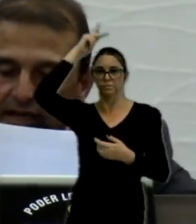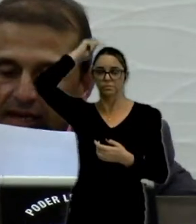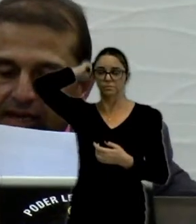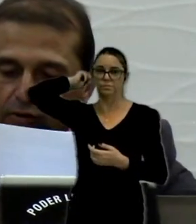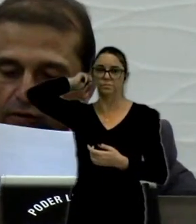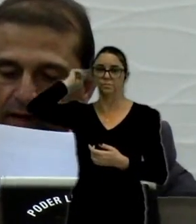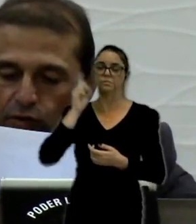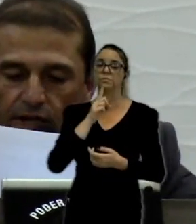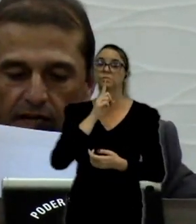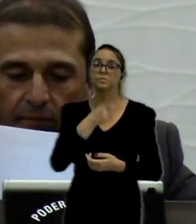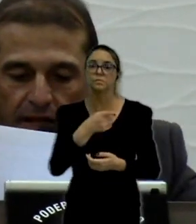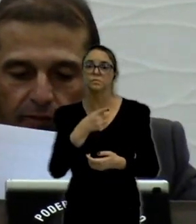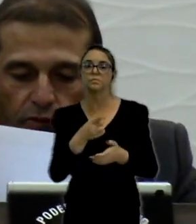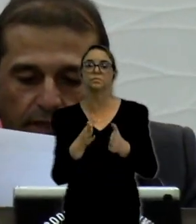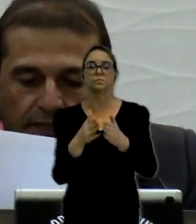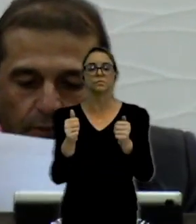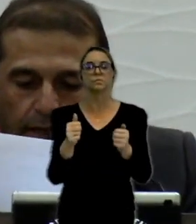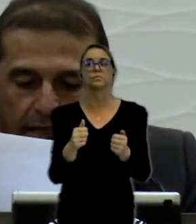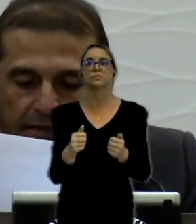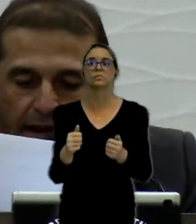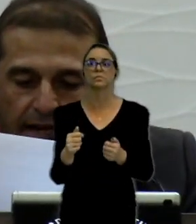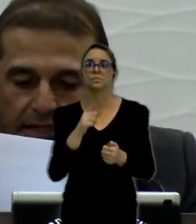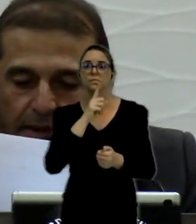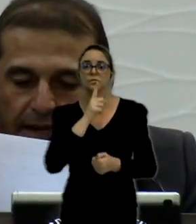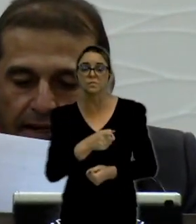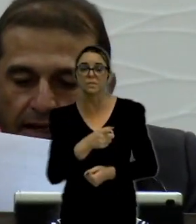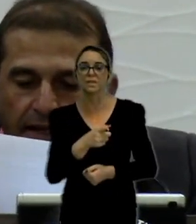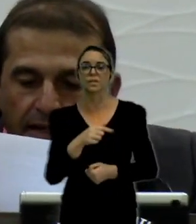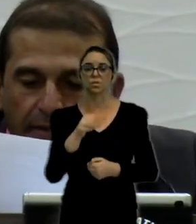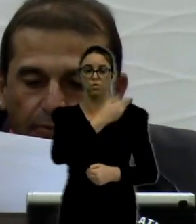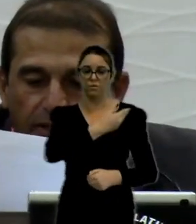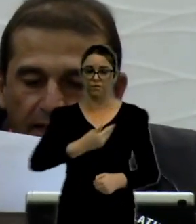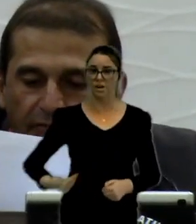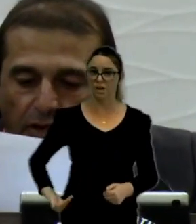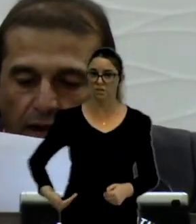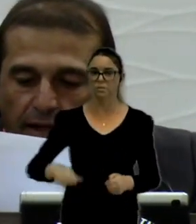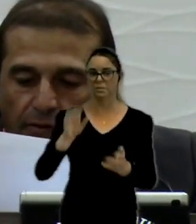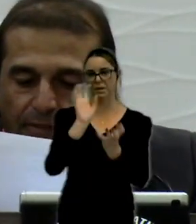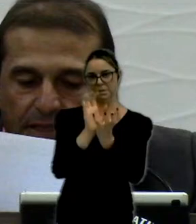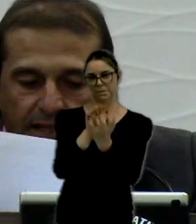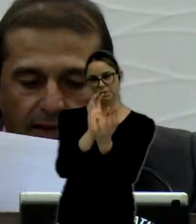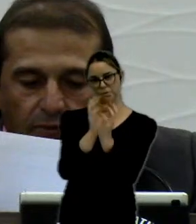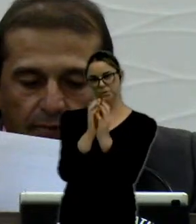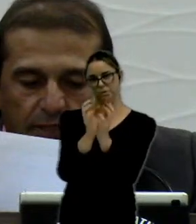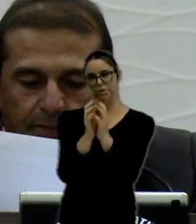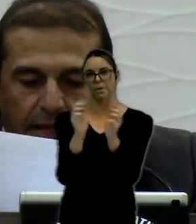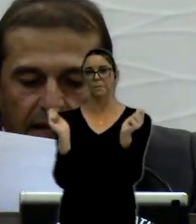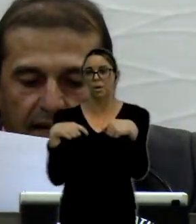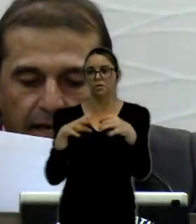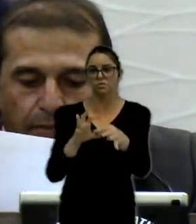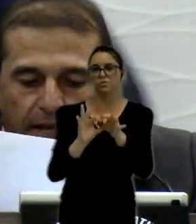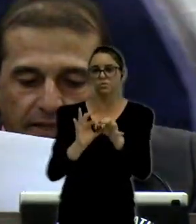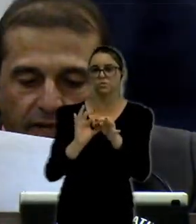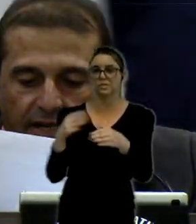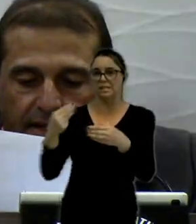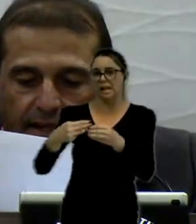que indica ao governo do estado de Pernambuco que disponibilize máquinas para que possa ser efetuada uma parceria com a Municipalidade de Recuperação da Estrada que liga